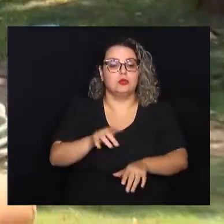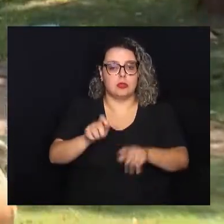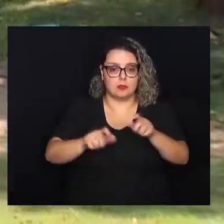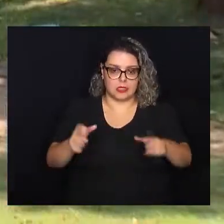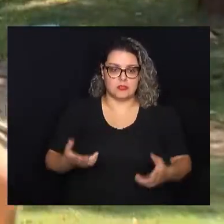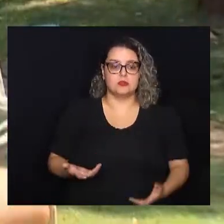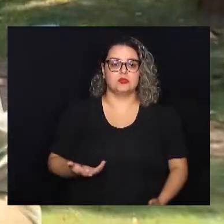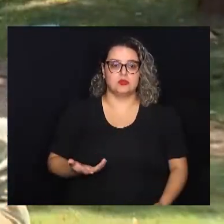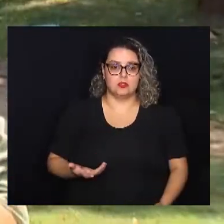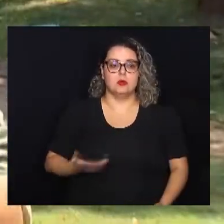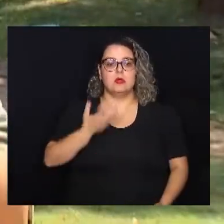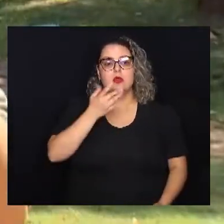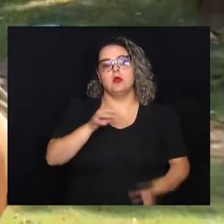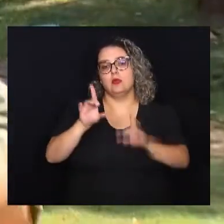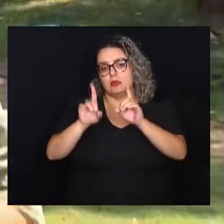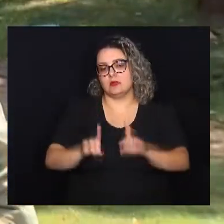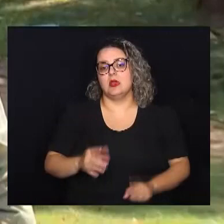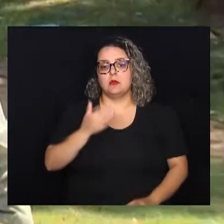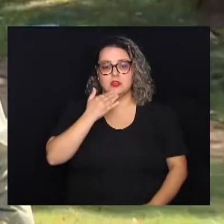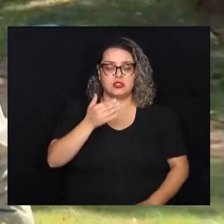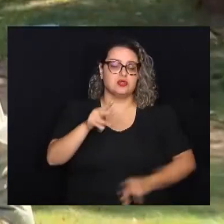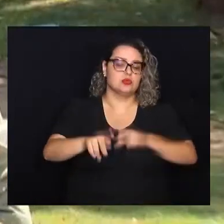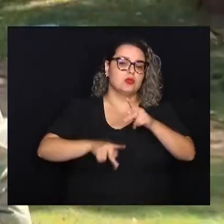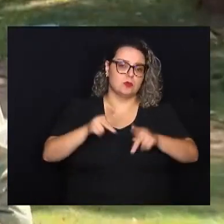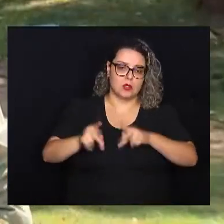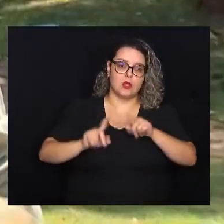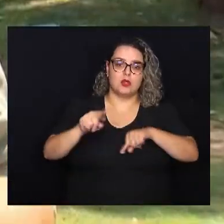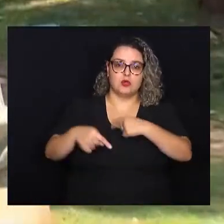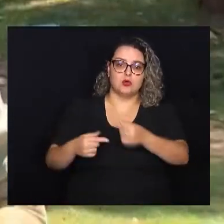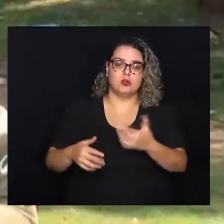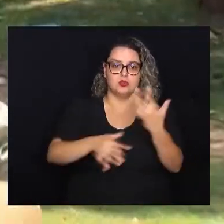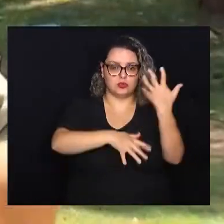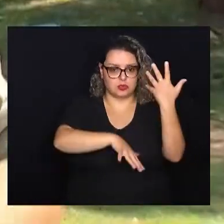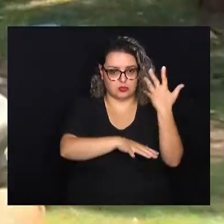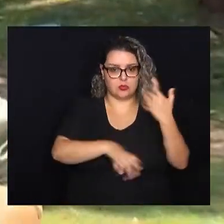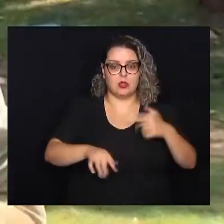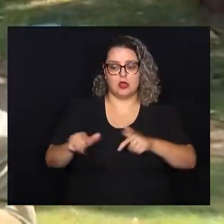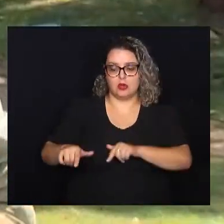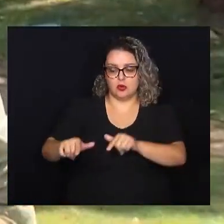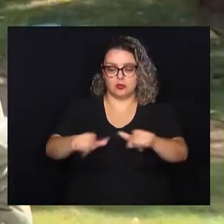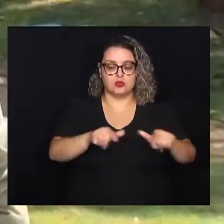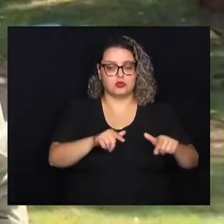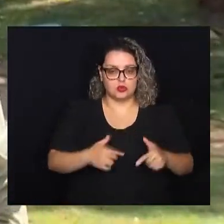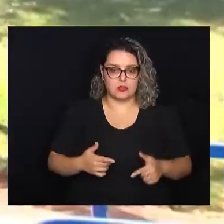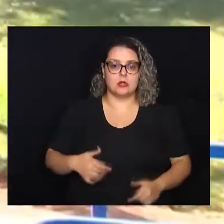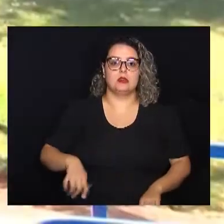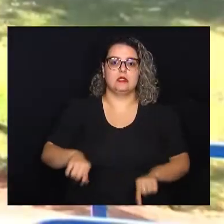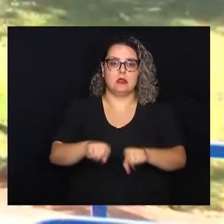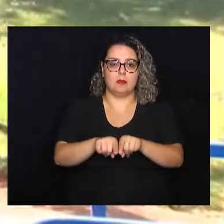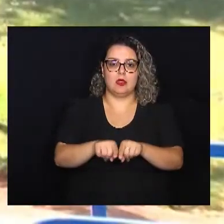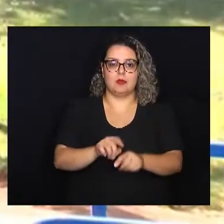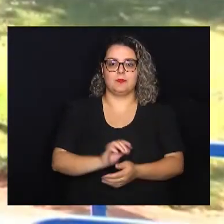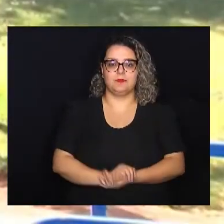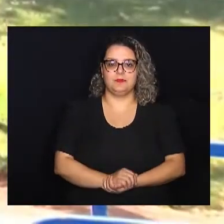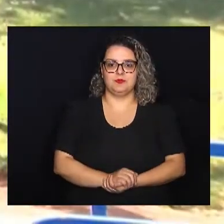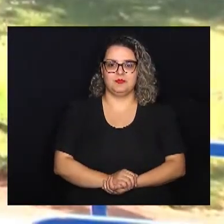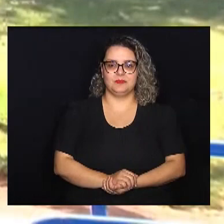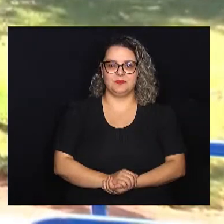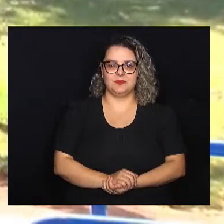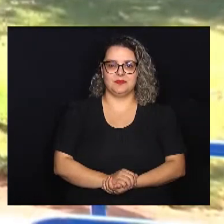vamos buscar e instalar a pedido da população em outros parques também em outros locais e praças também